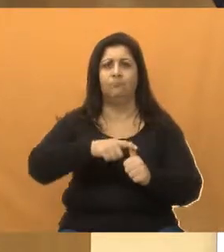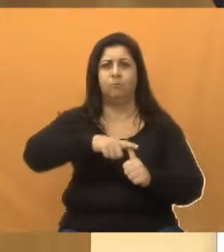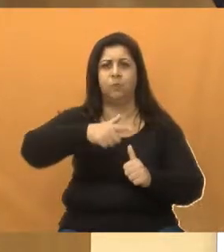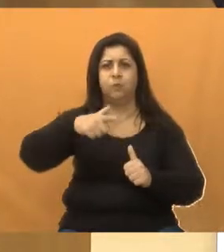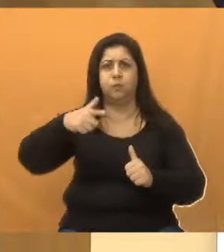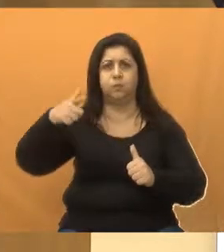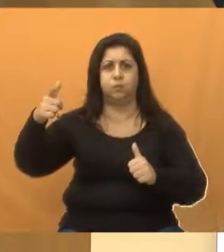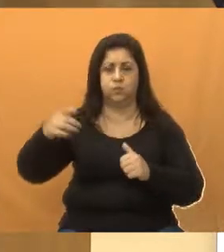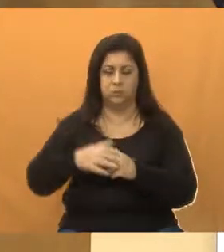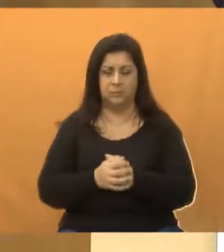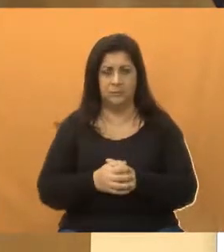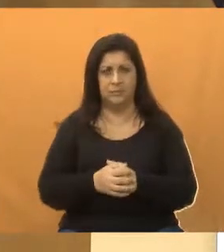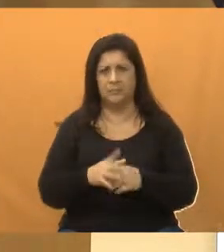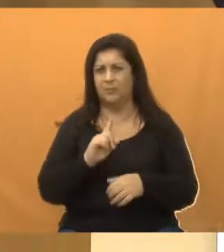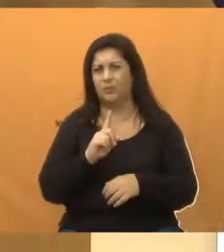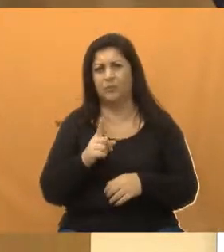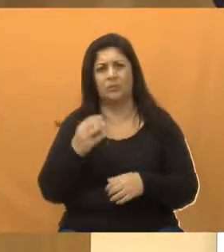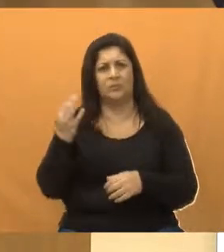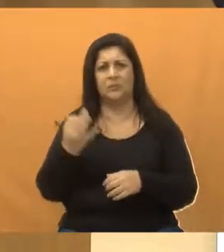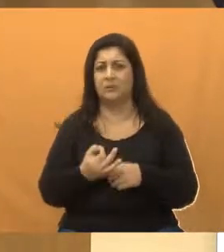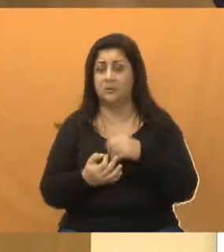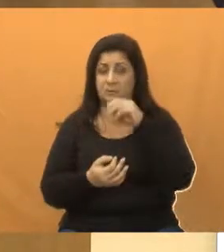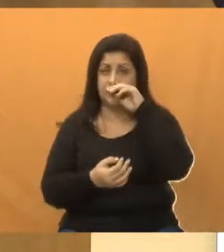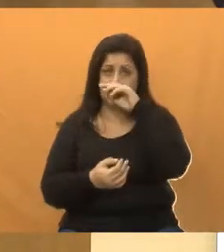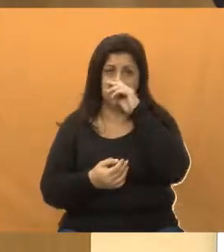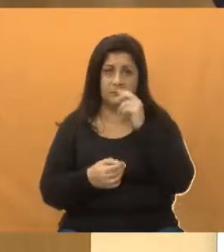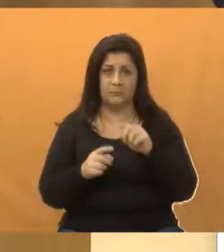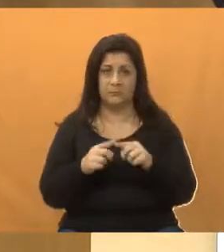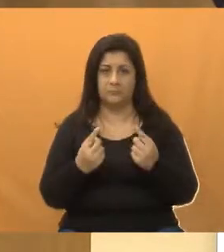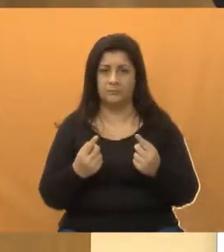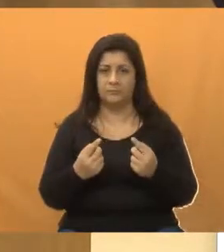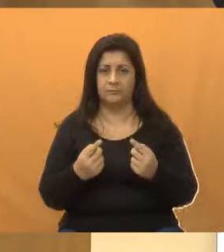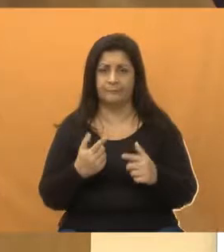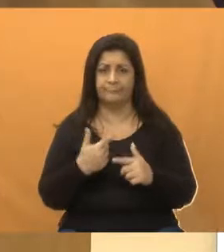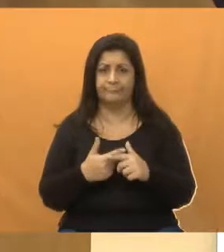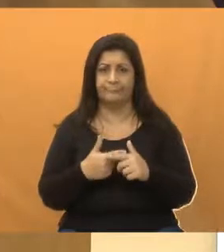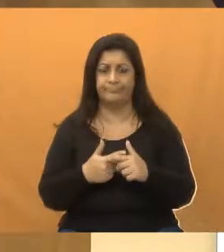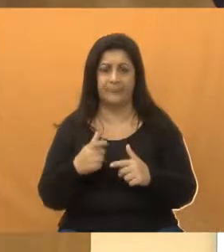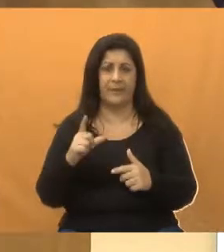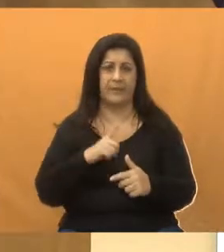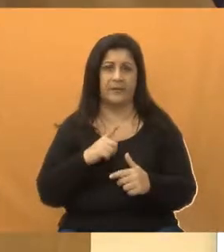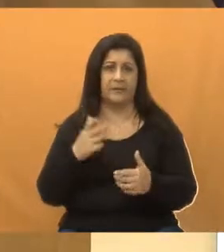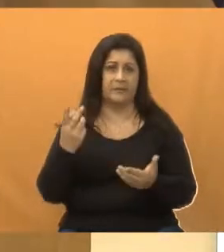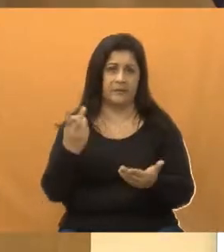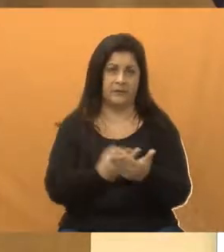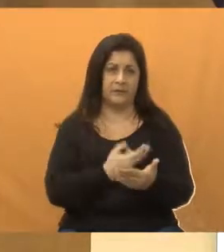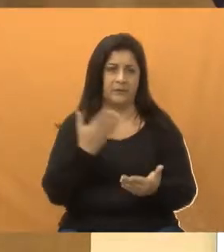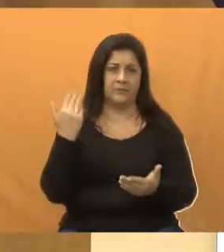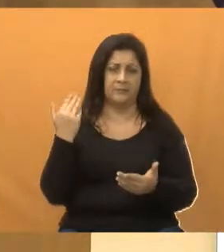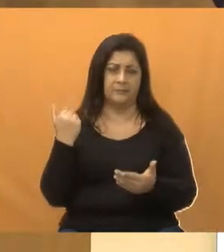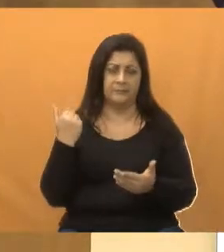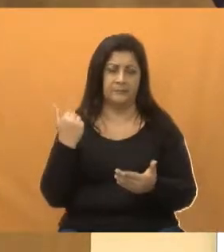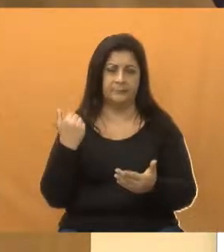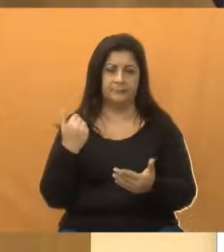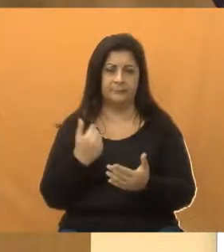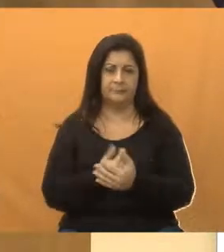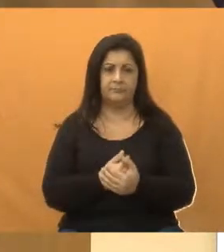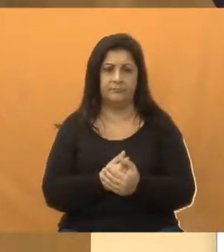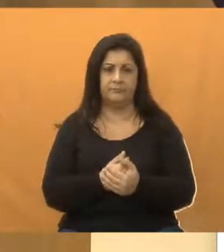é justo a gente, por causa de uma manobra desastrosa dessa, Aderbal, a gente